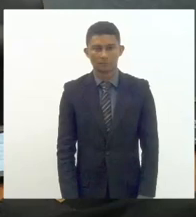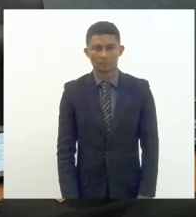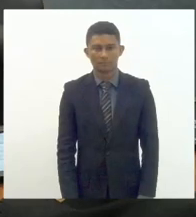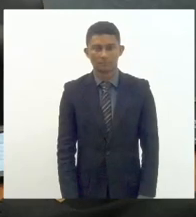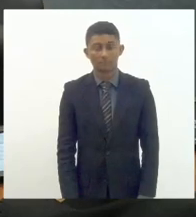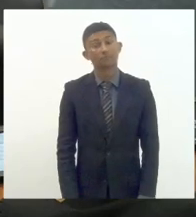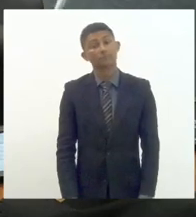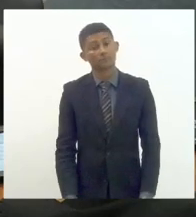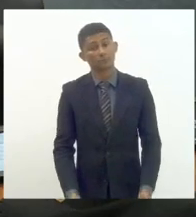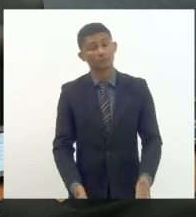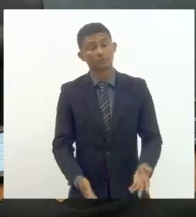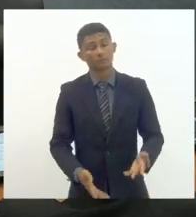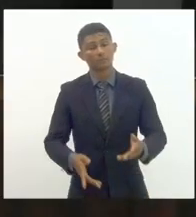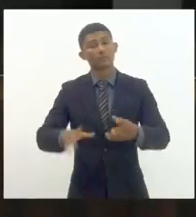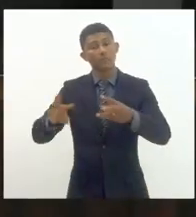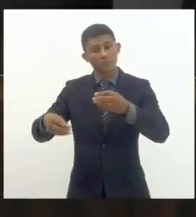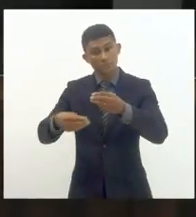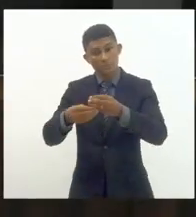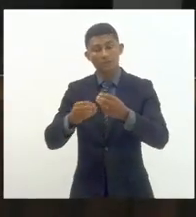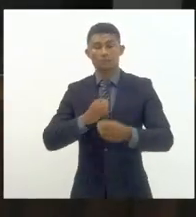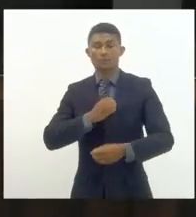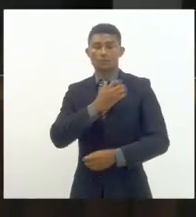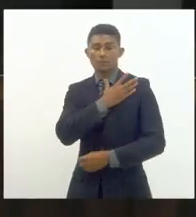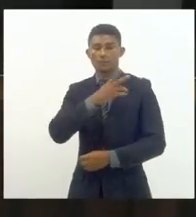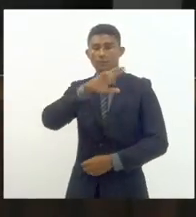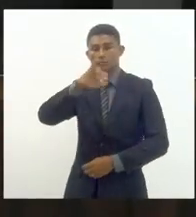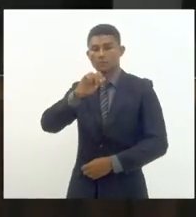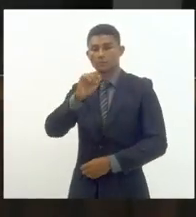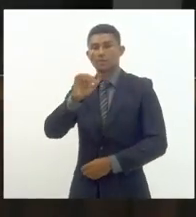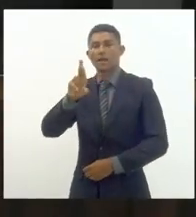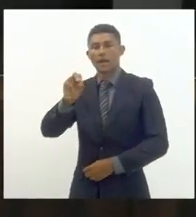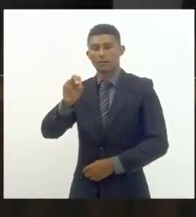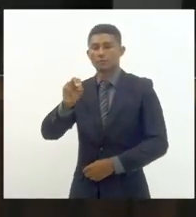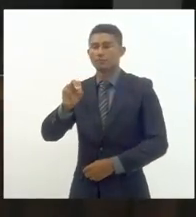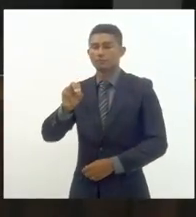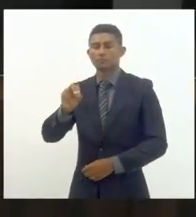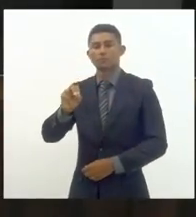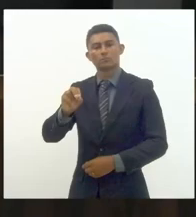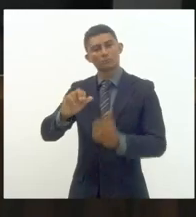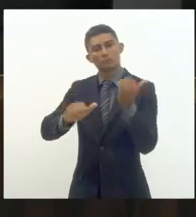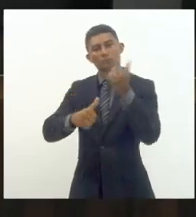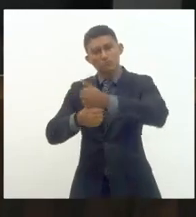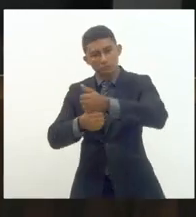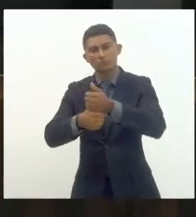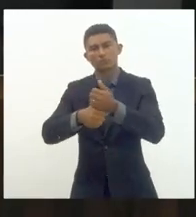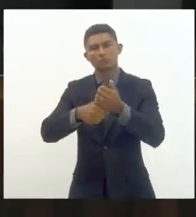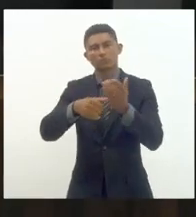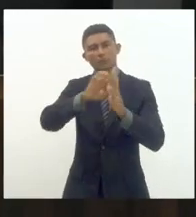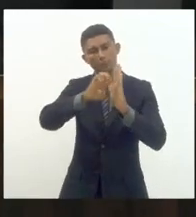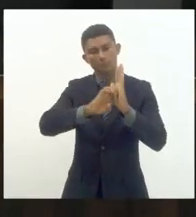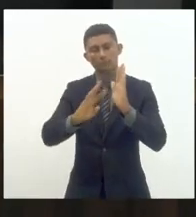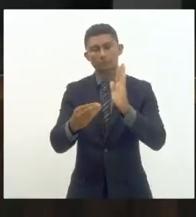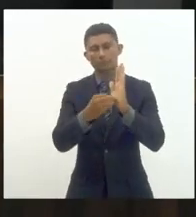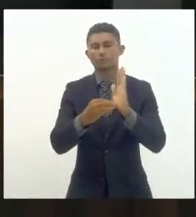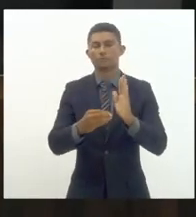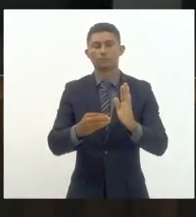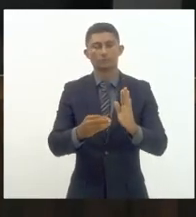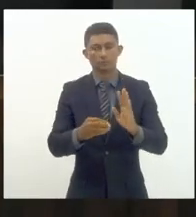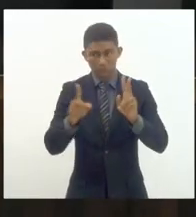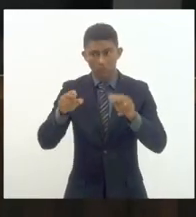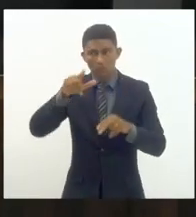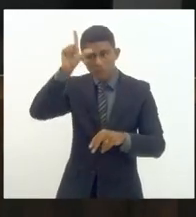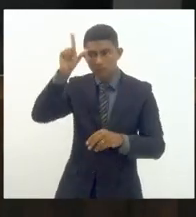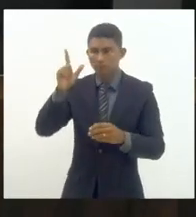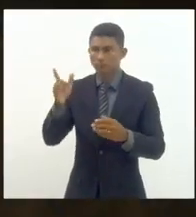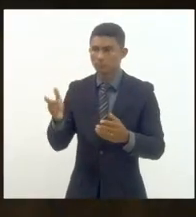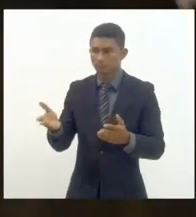A emenda, tem um destaque do coronel Jair, está prejudicado pela aprovação da emenda. Não, mesmo teor do deputado Luiz. Vamos,